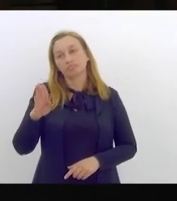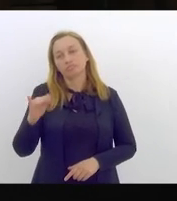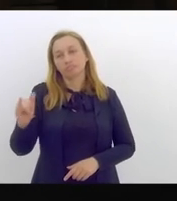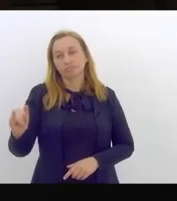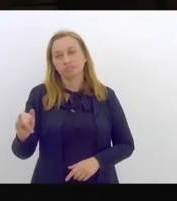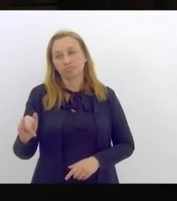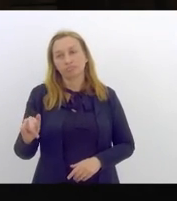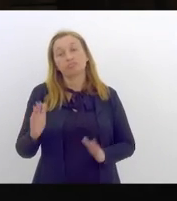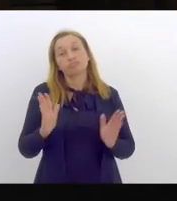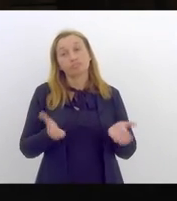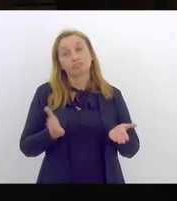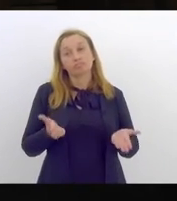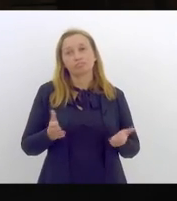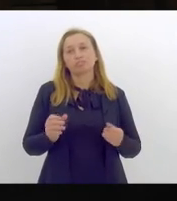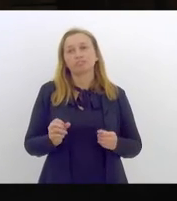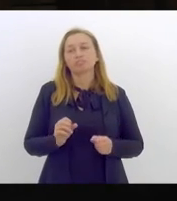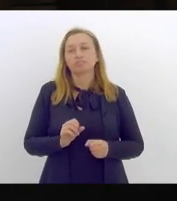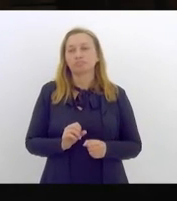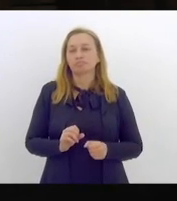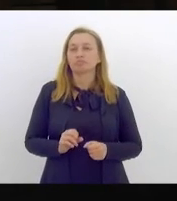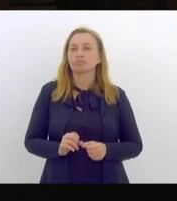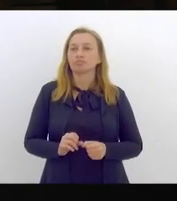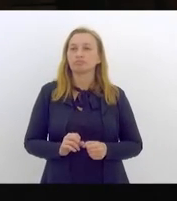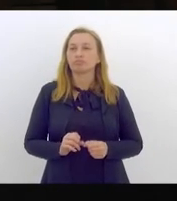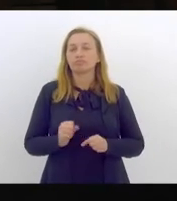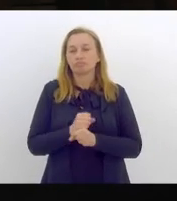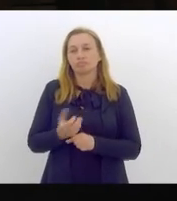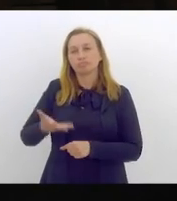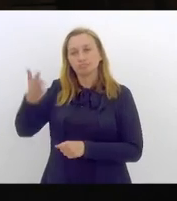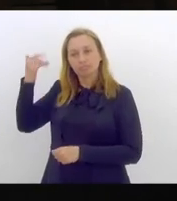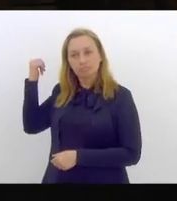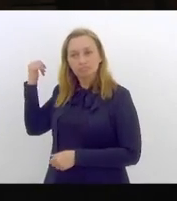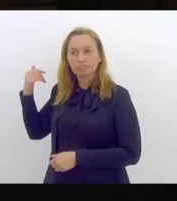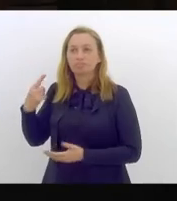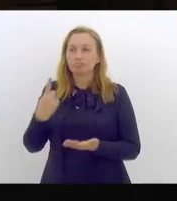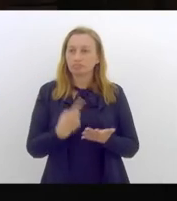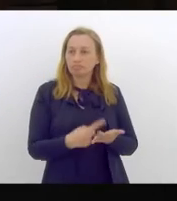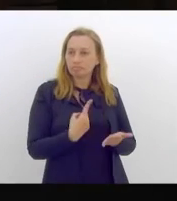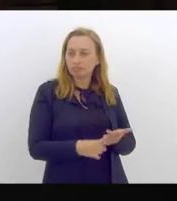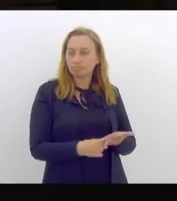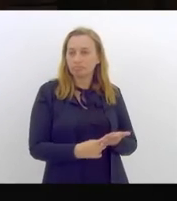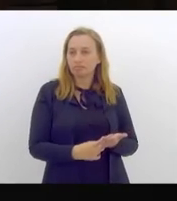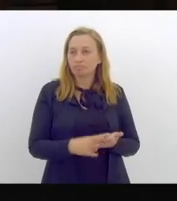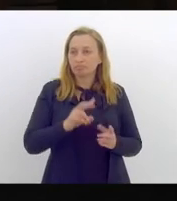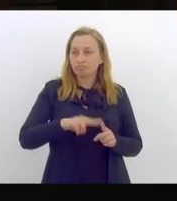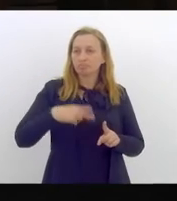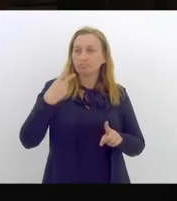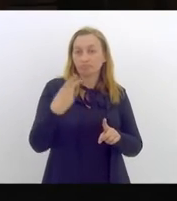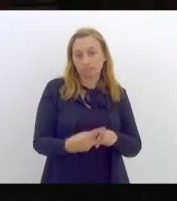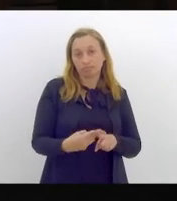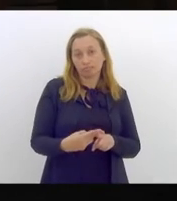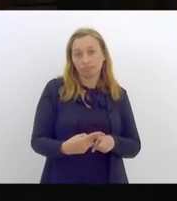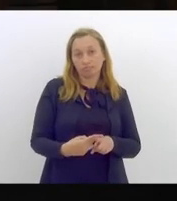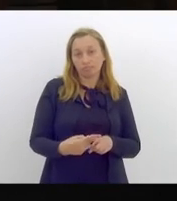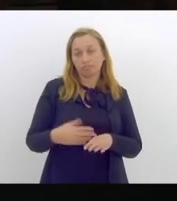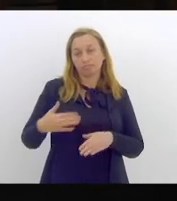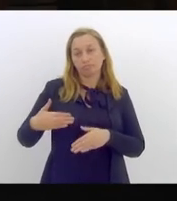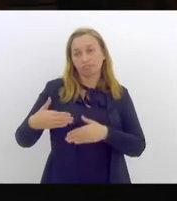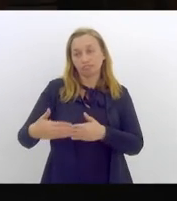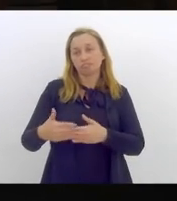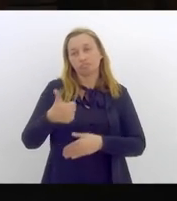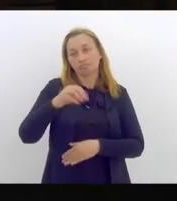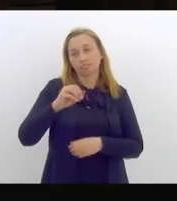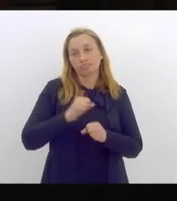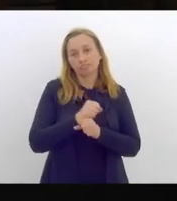e fizemos hoje, né, ou melhor, ano passado, um acordo que fará ela dobrar ao longo de